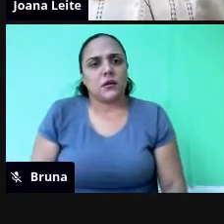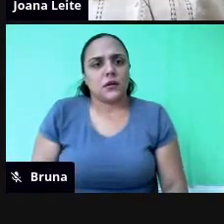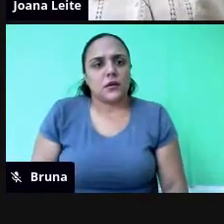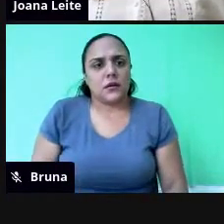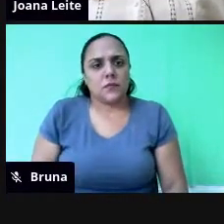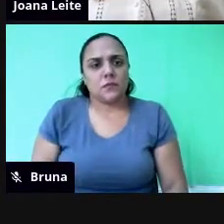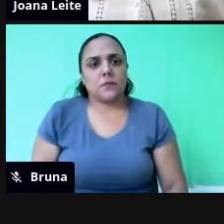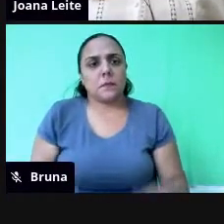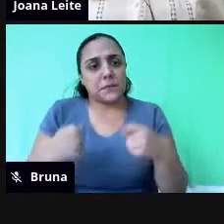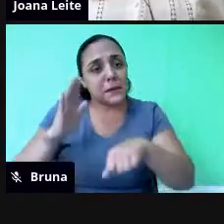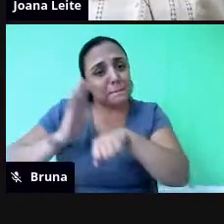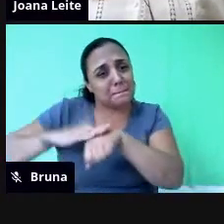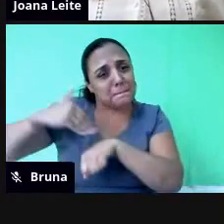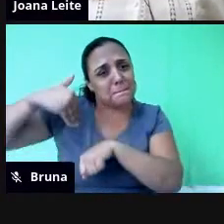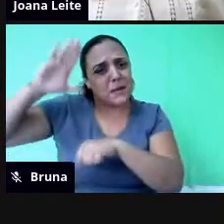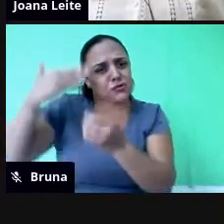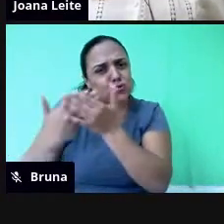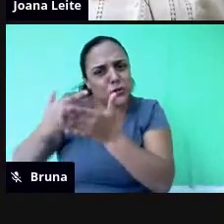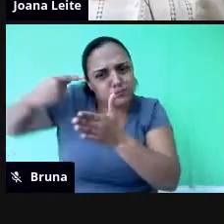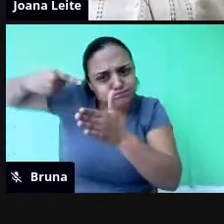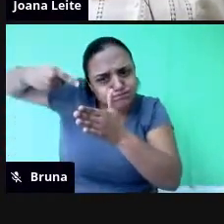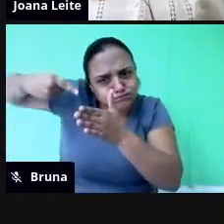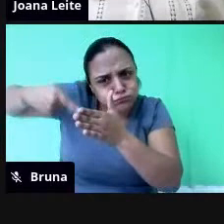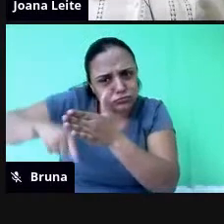ainda precisa de mais estudos, de mais